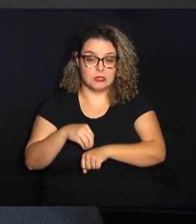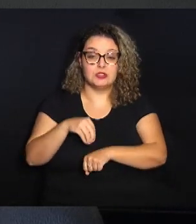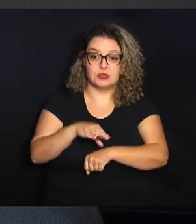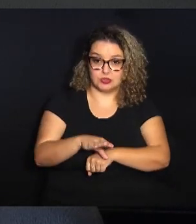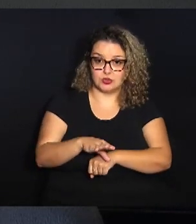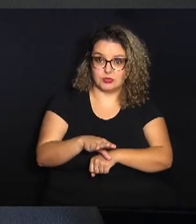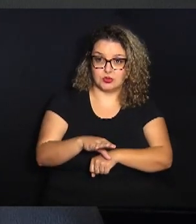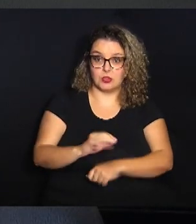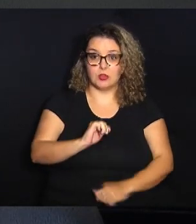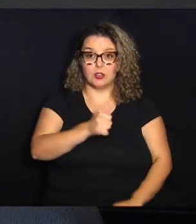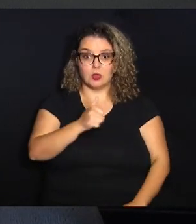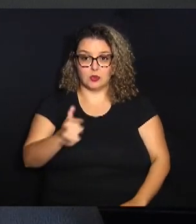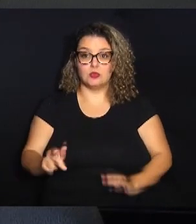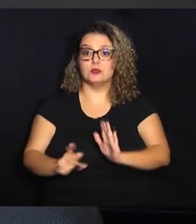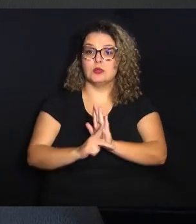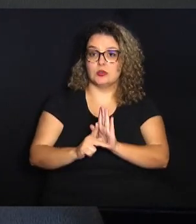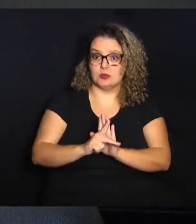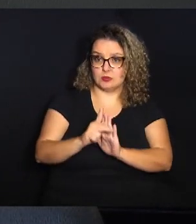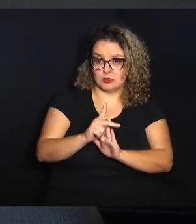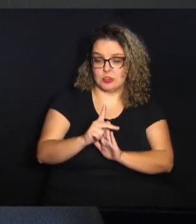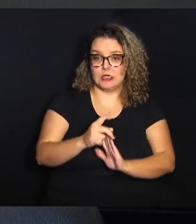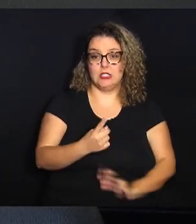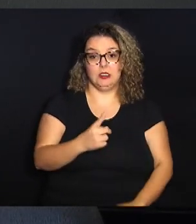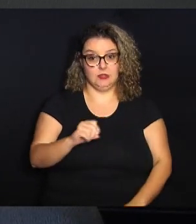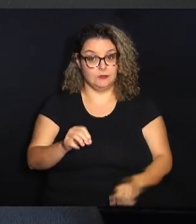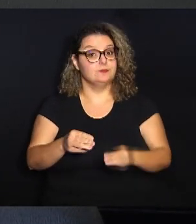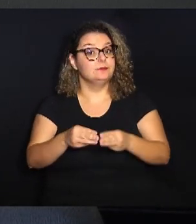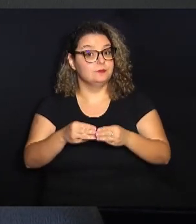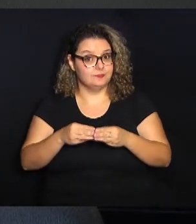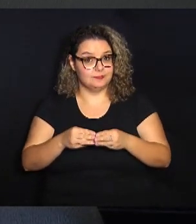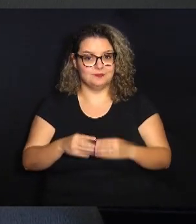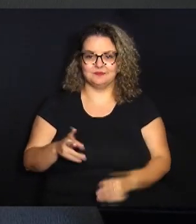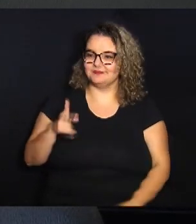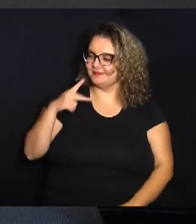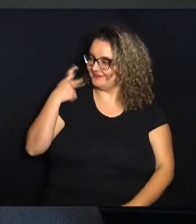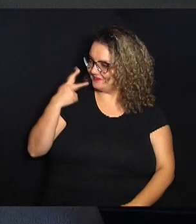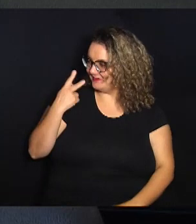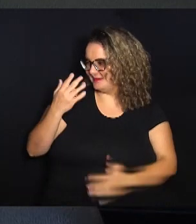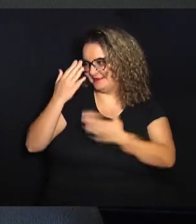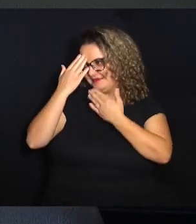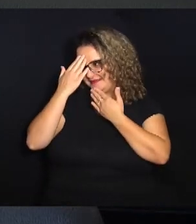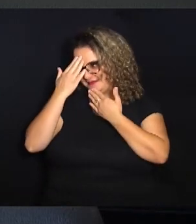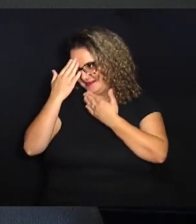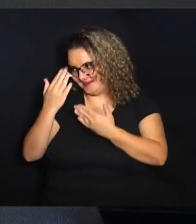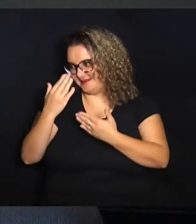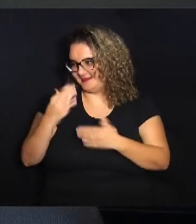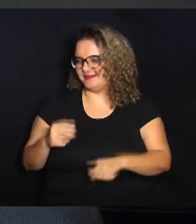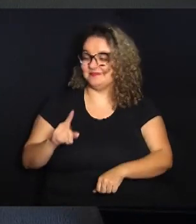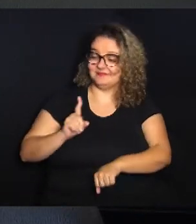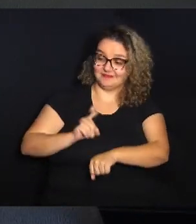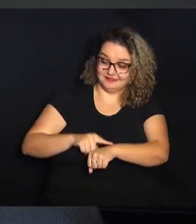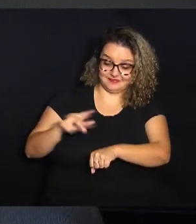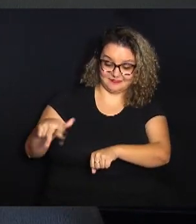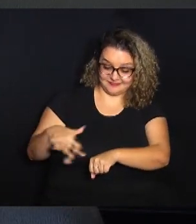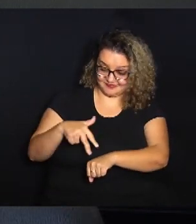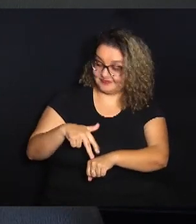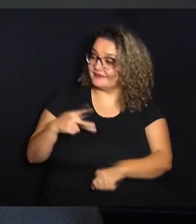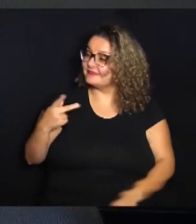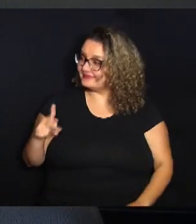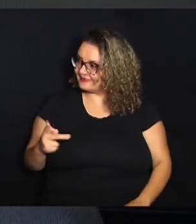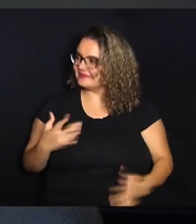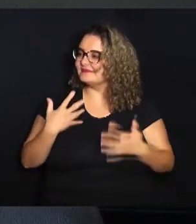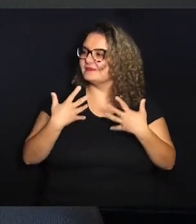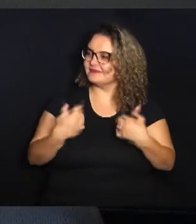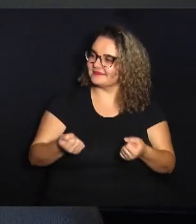indicações, 11 projetos e 10 moções. Vereador, muito obrigado pela disponibilidade do seu tempo em ter